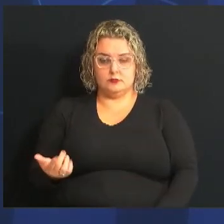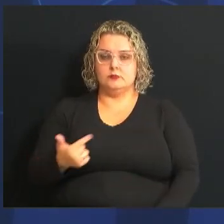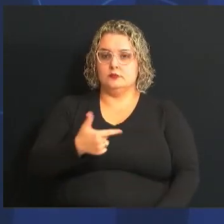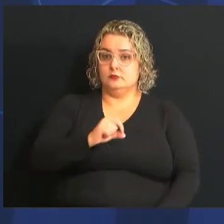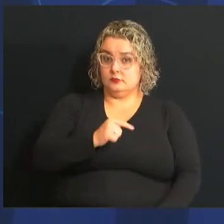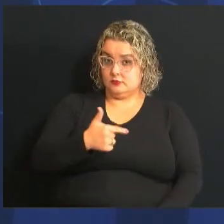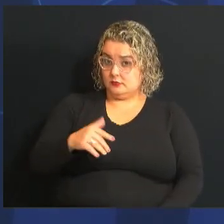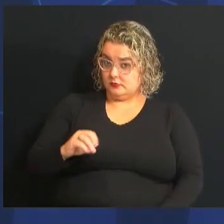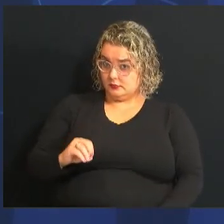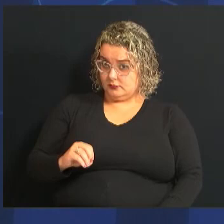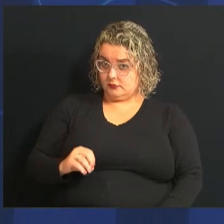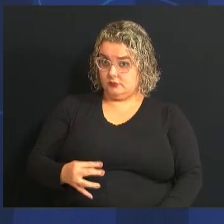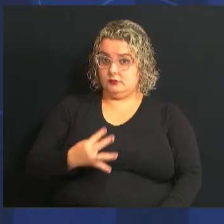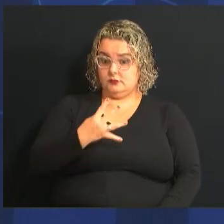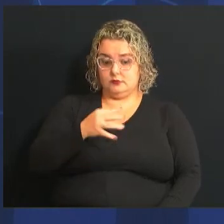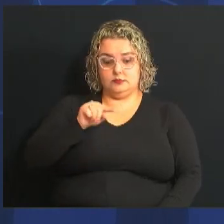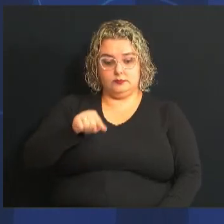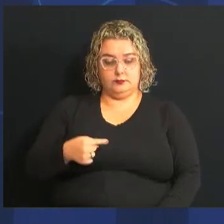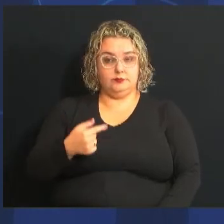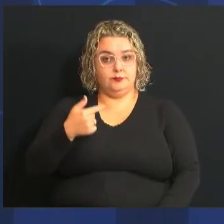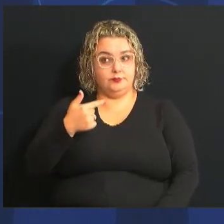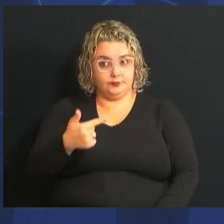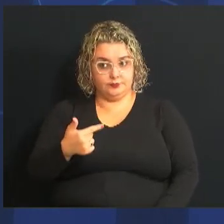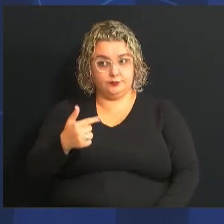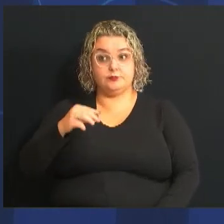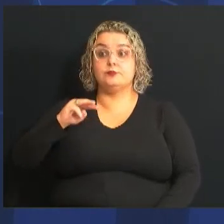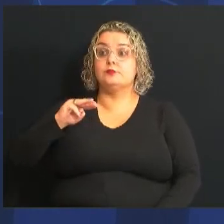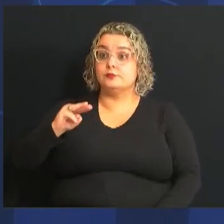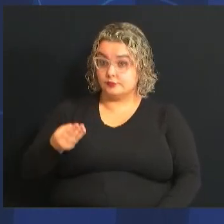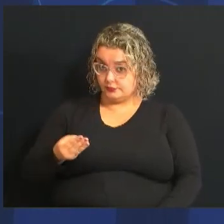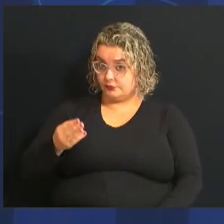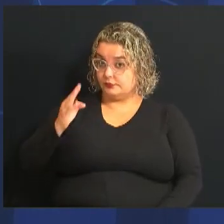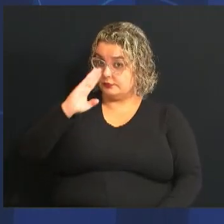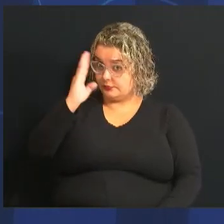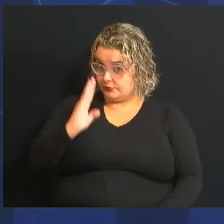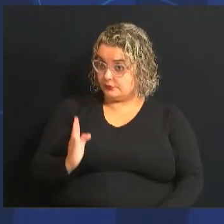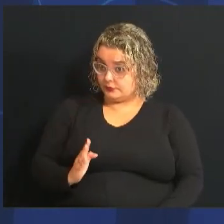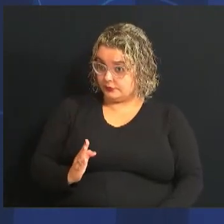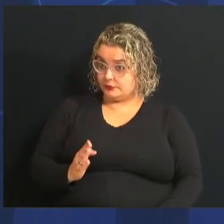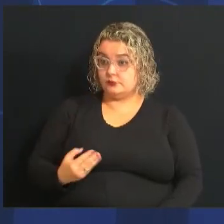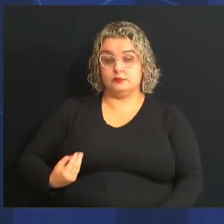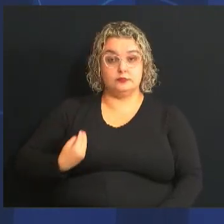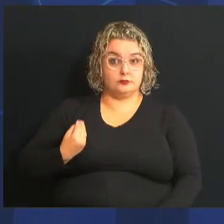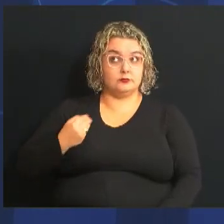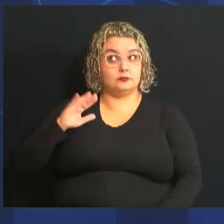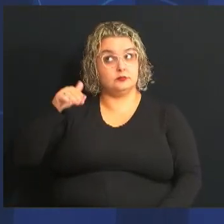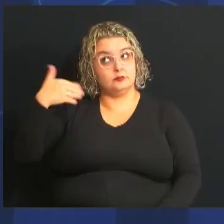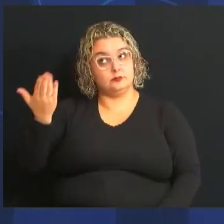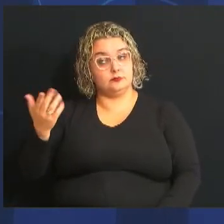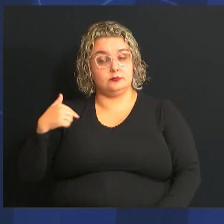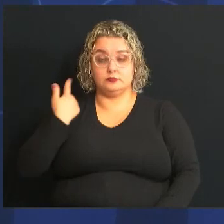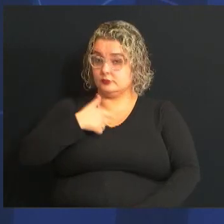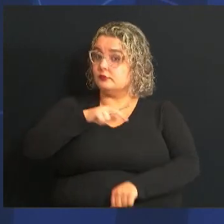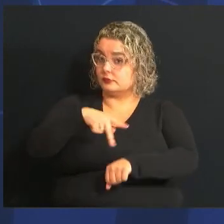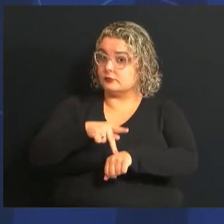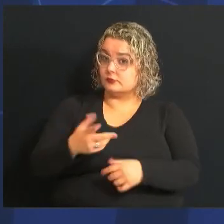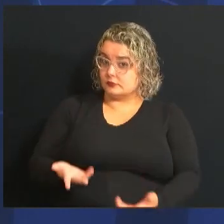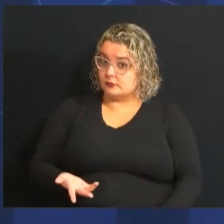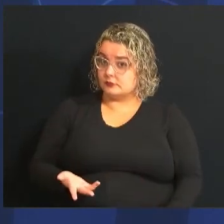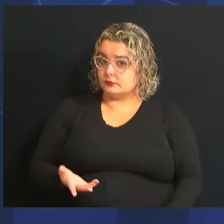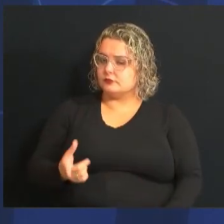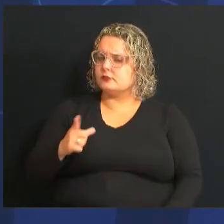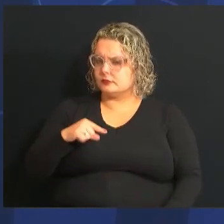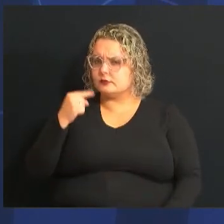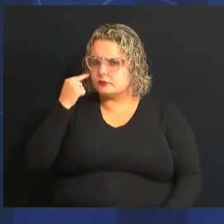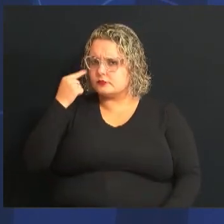2020, 4,2 milhões de brasileiros viviam fora do nosso país. Só para se ter uma ideia,